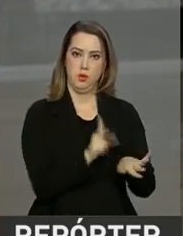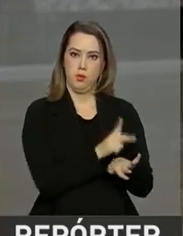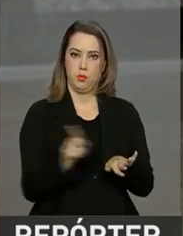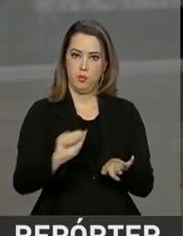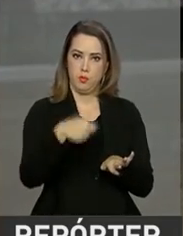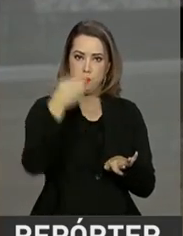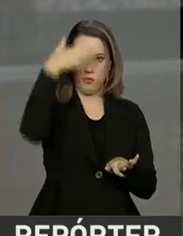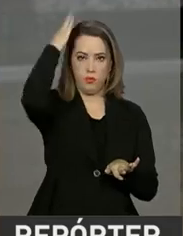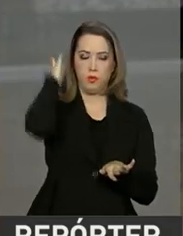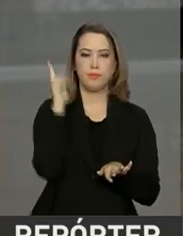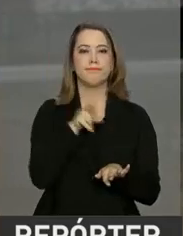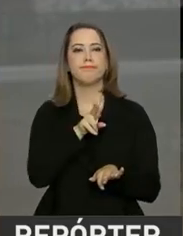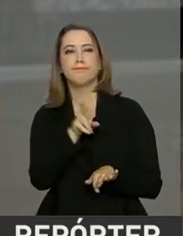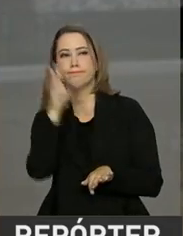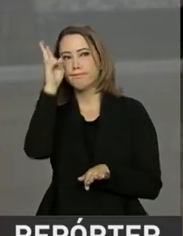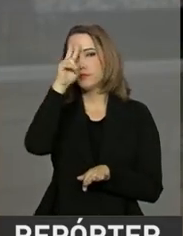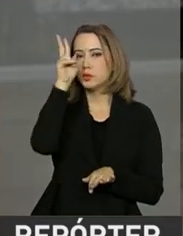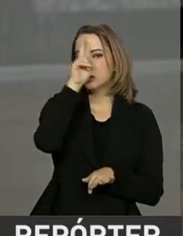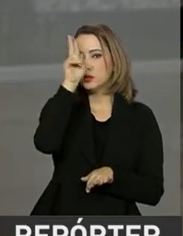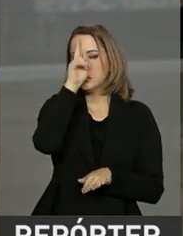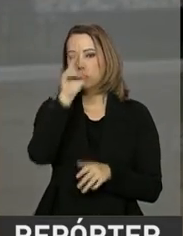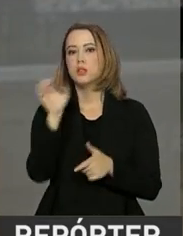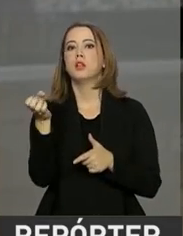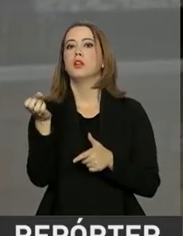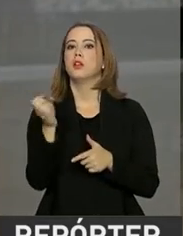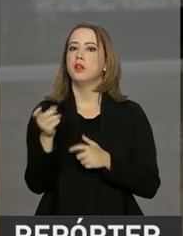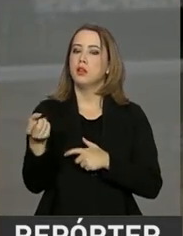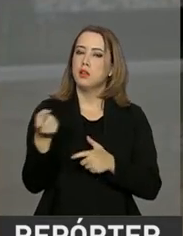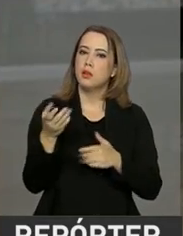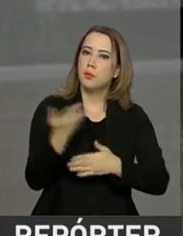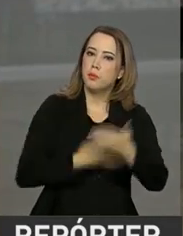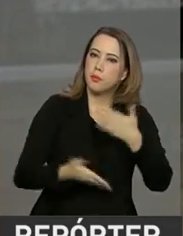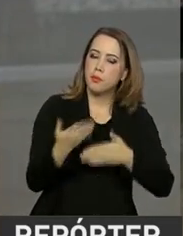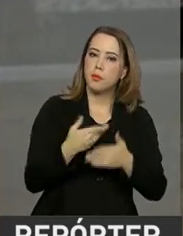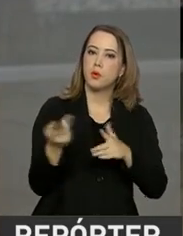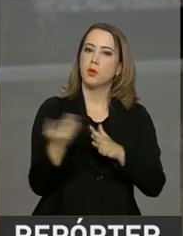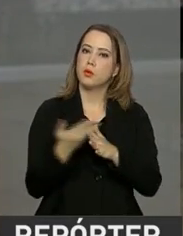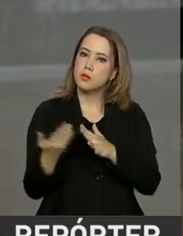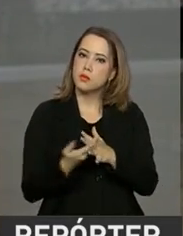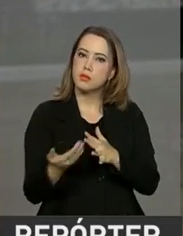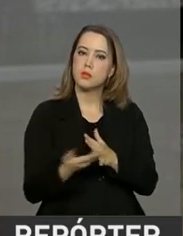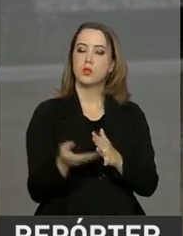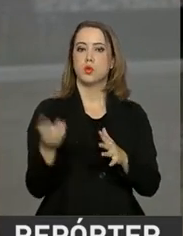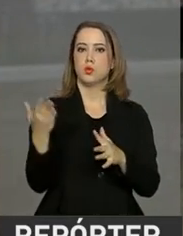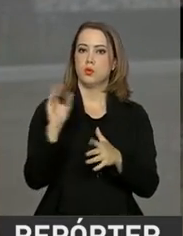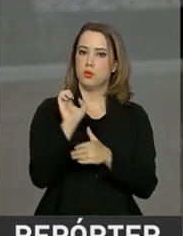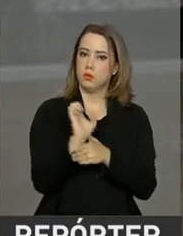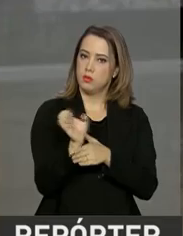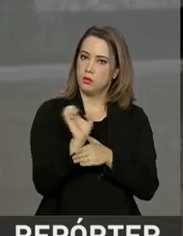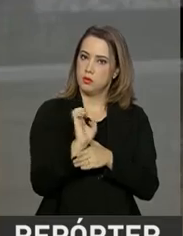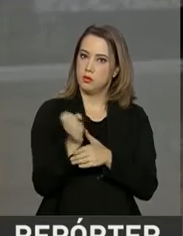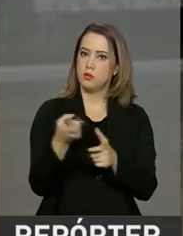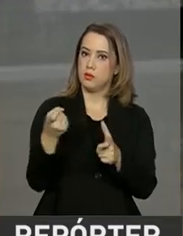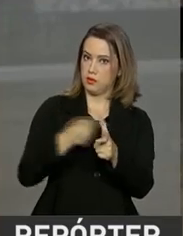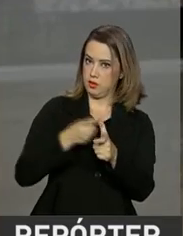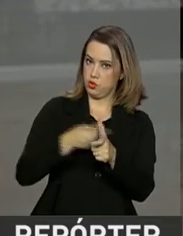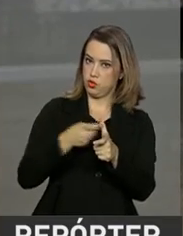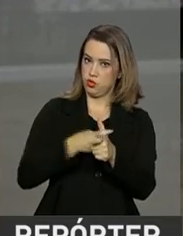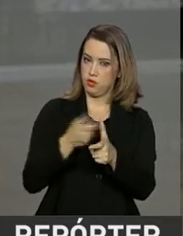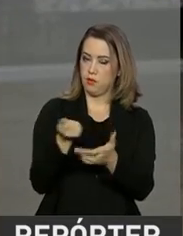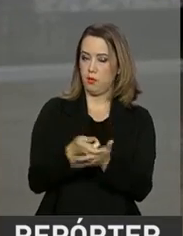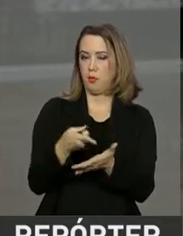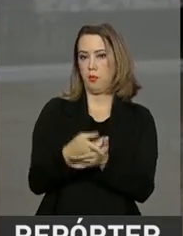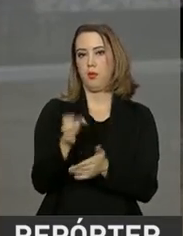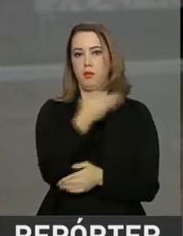Michel Temer lembrou da renegociação das dívidas dos governos estaduais com a união fechada na semana passada aqui em Brasília e